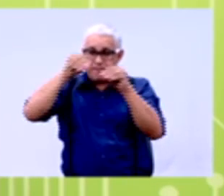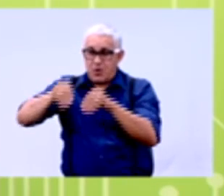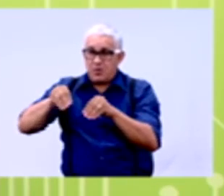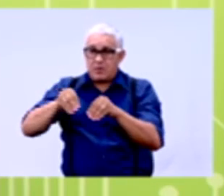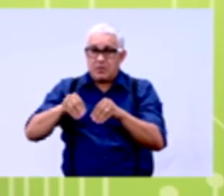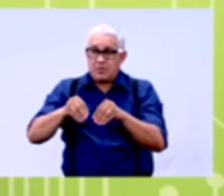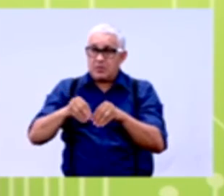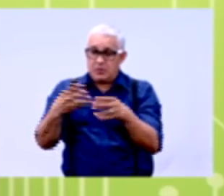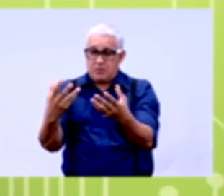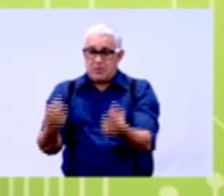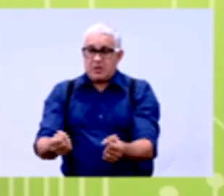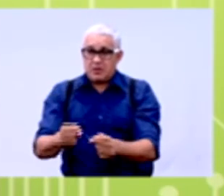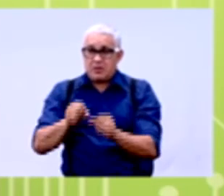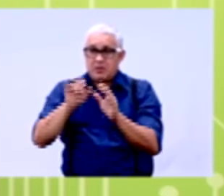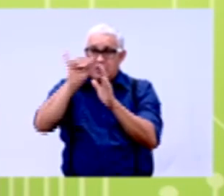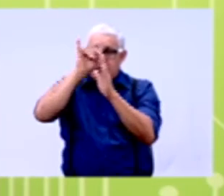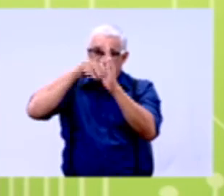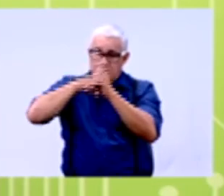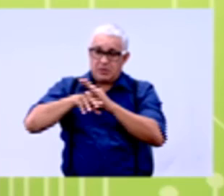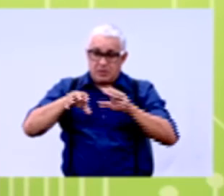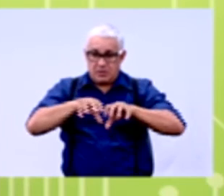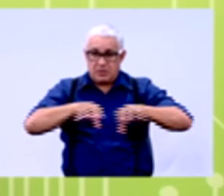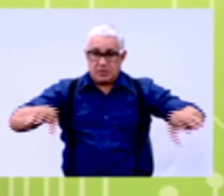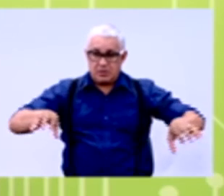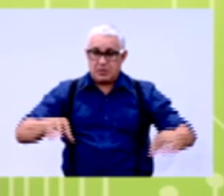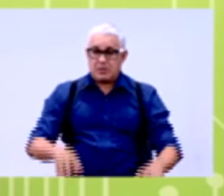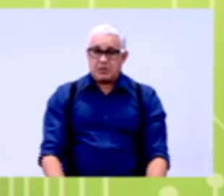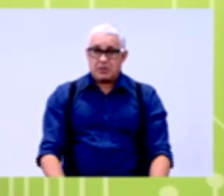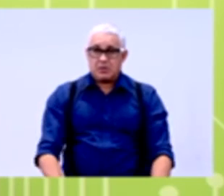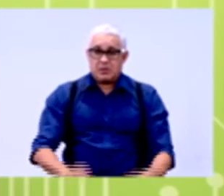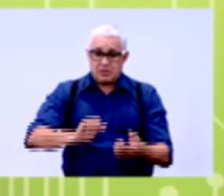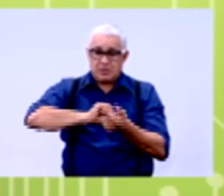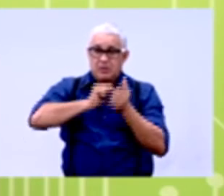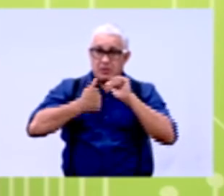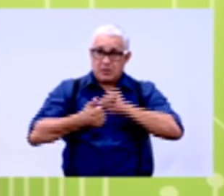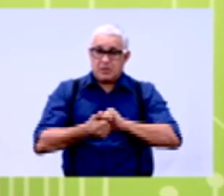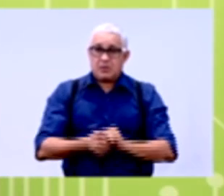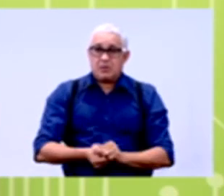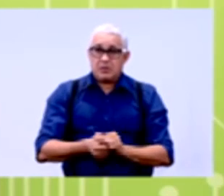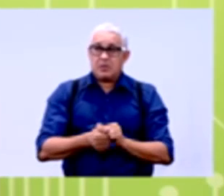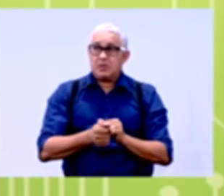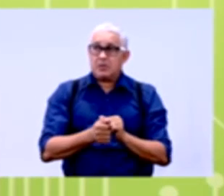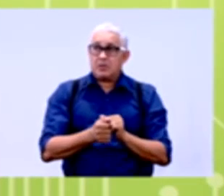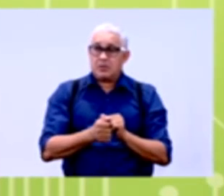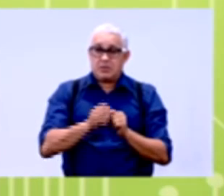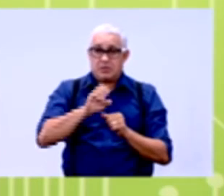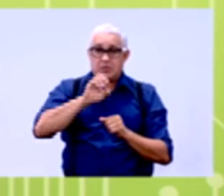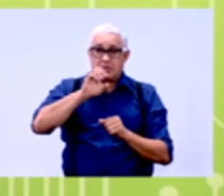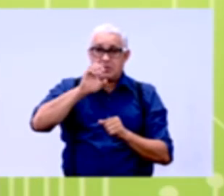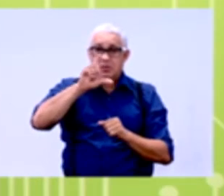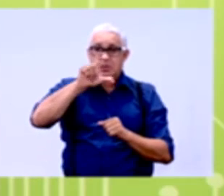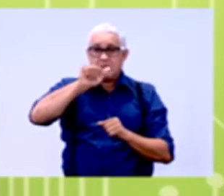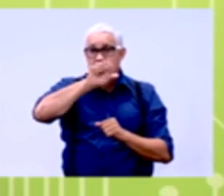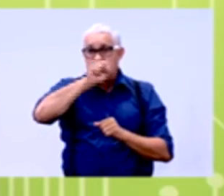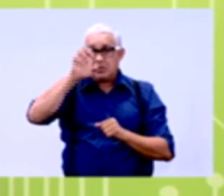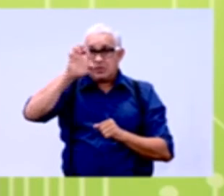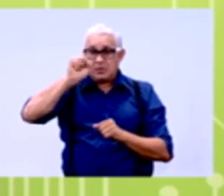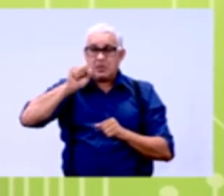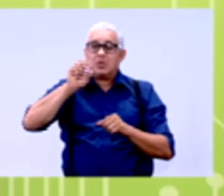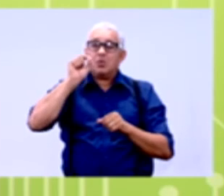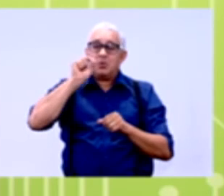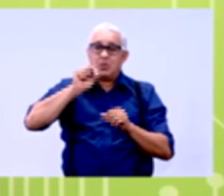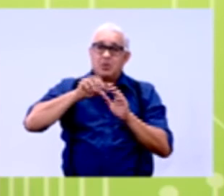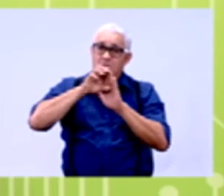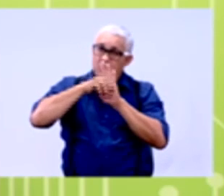receber, ter essa implementação separada e ficar de forma adequada. As classes são conceitos que devem